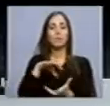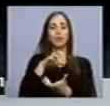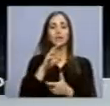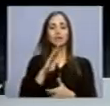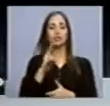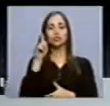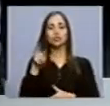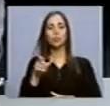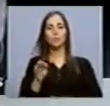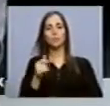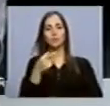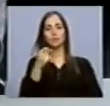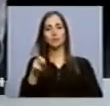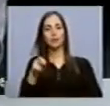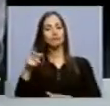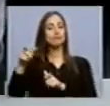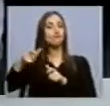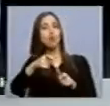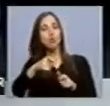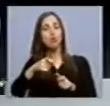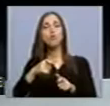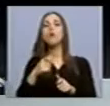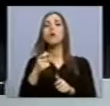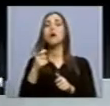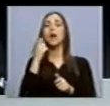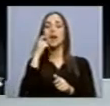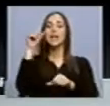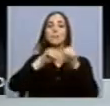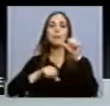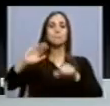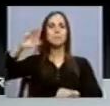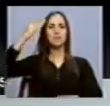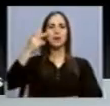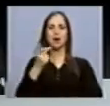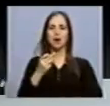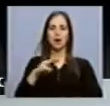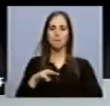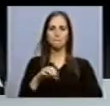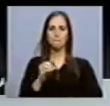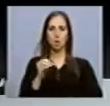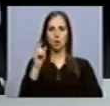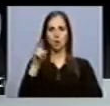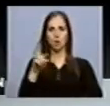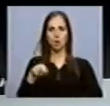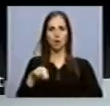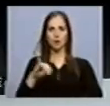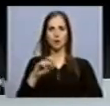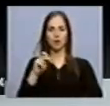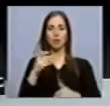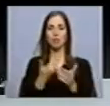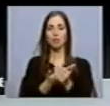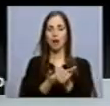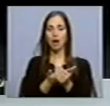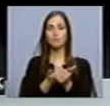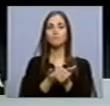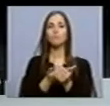amónia. E, portanto, é o principal elemento químico que consegue, no fundo, ordenar, digamos assim, o